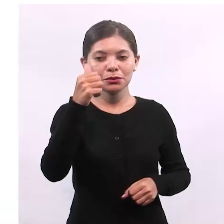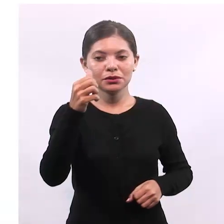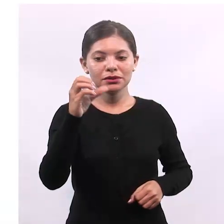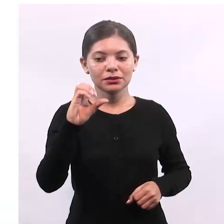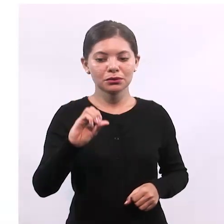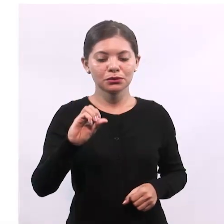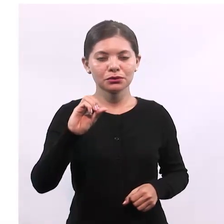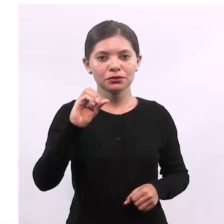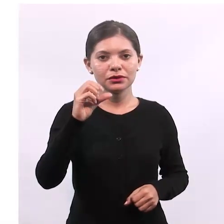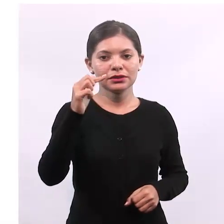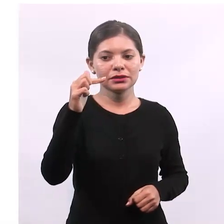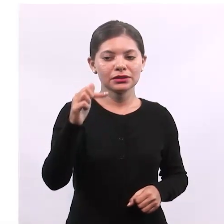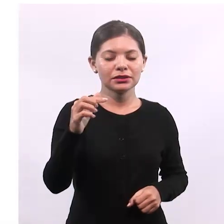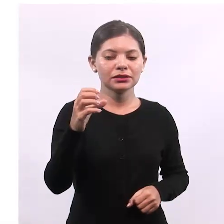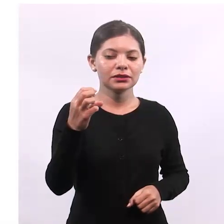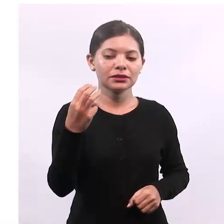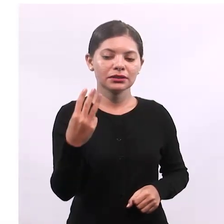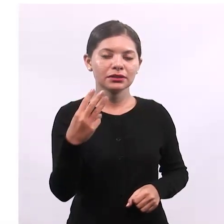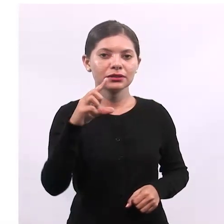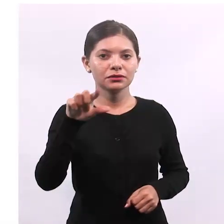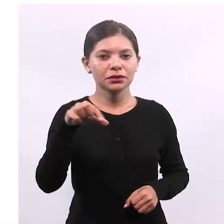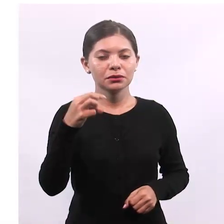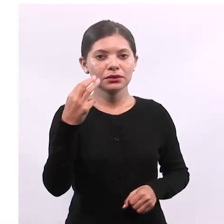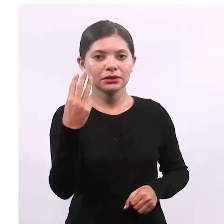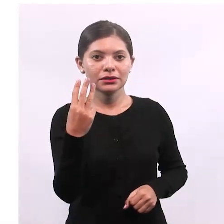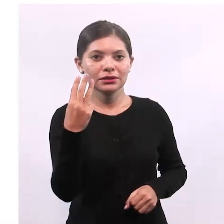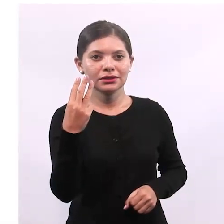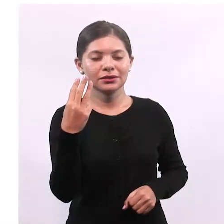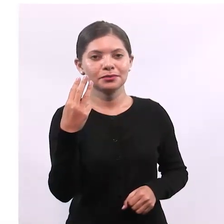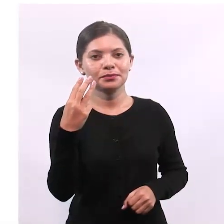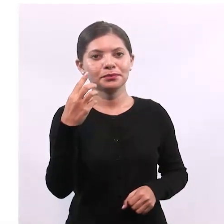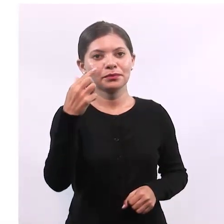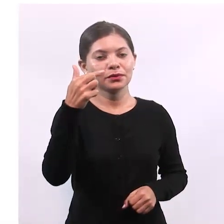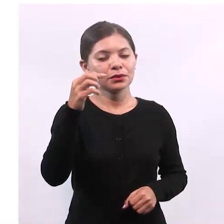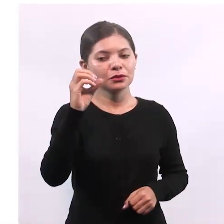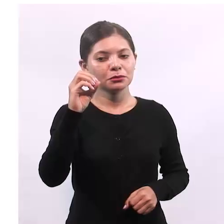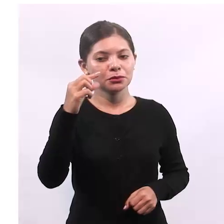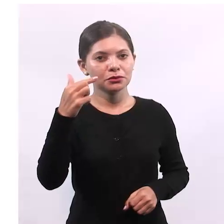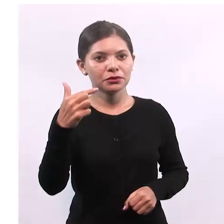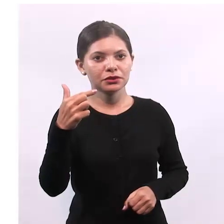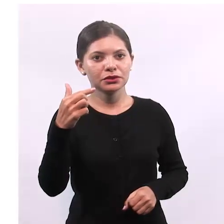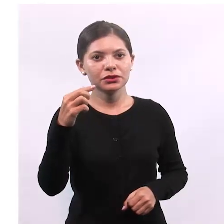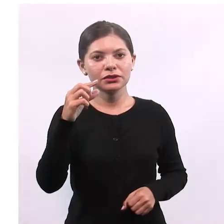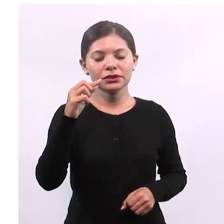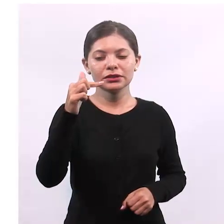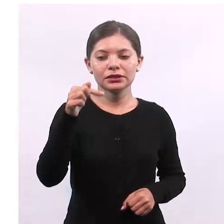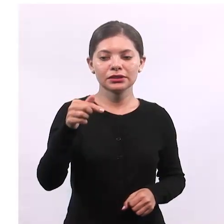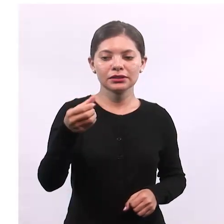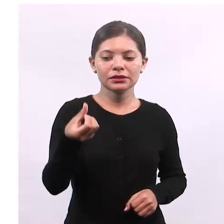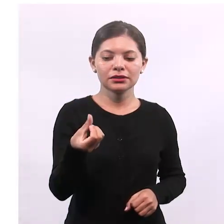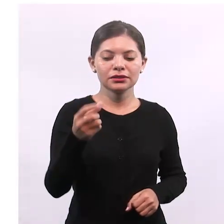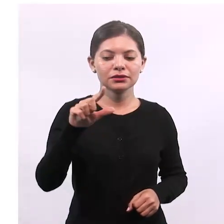uma estimativa 73,3 em 2020 76,50